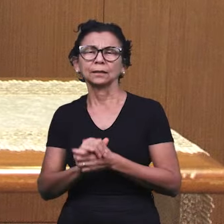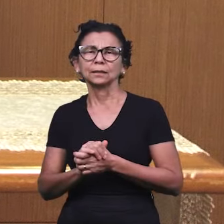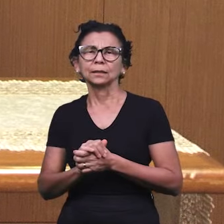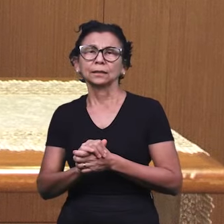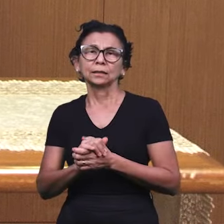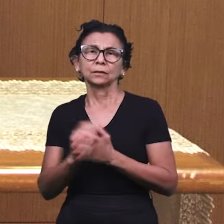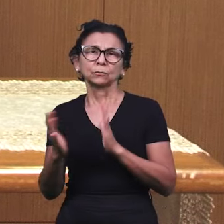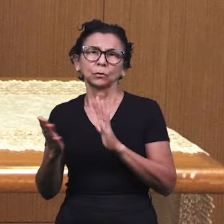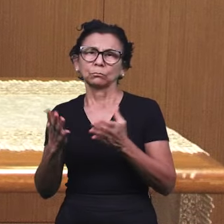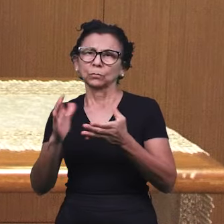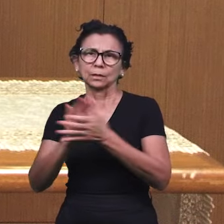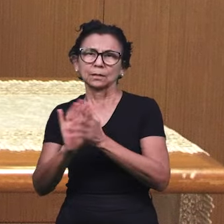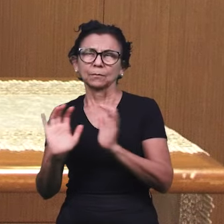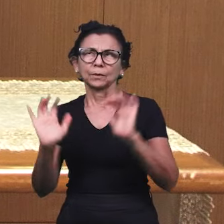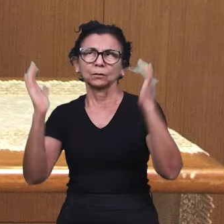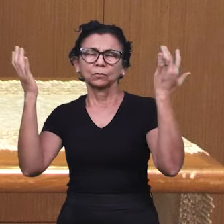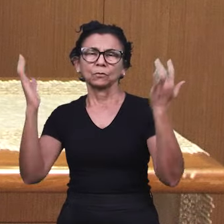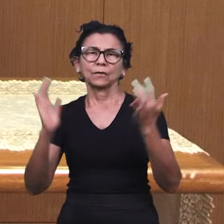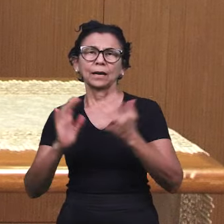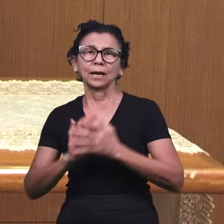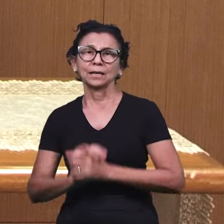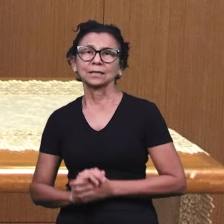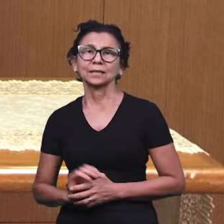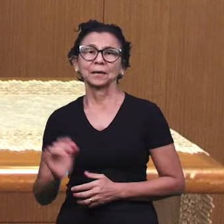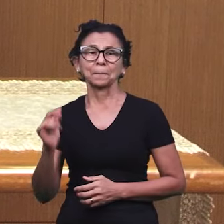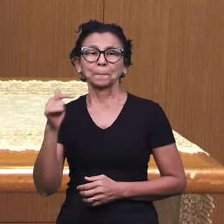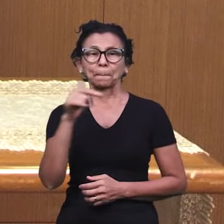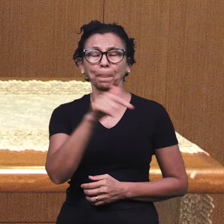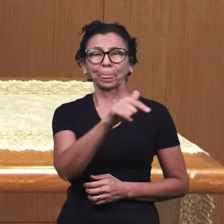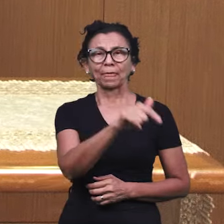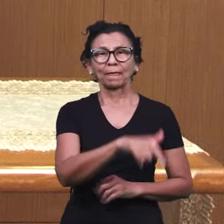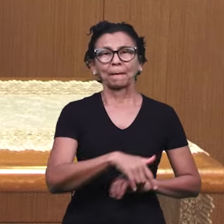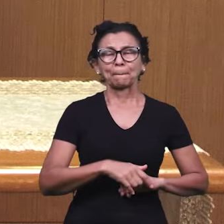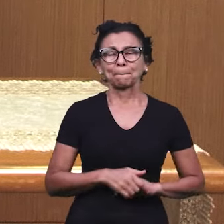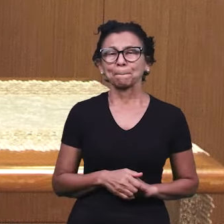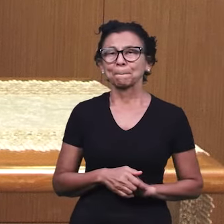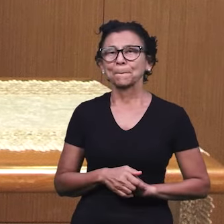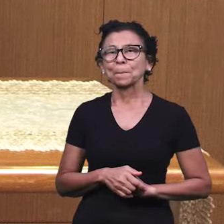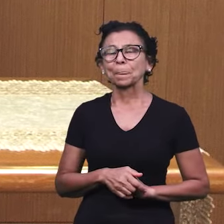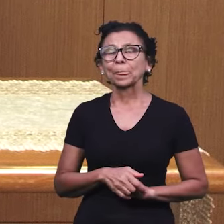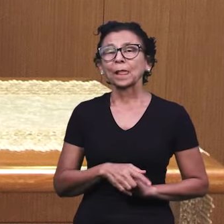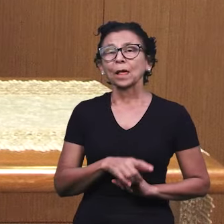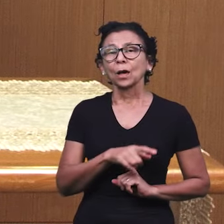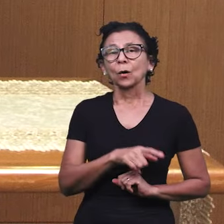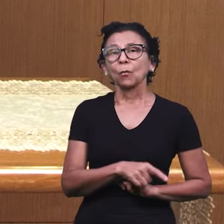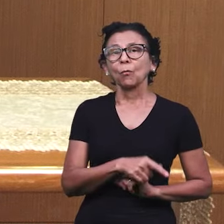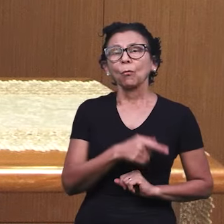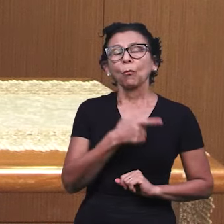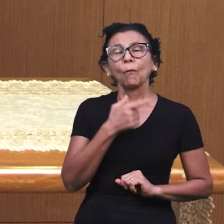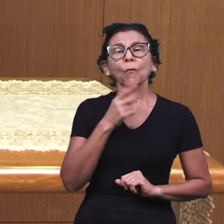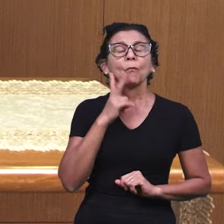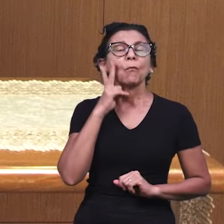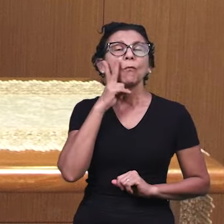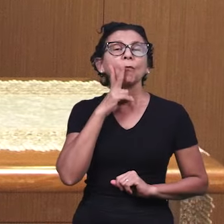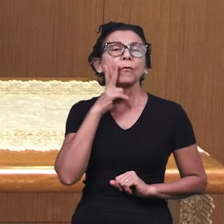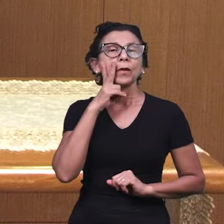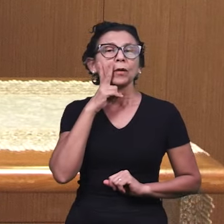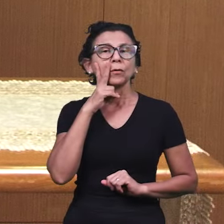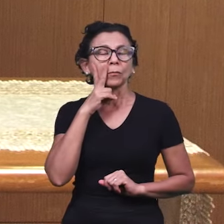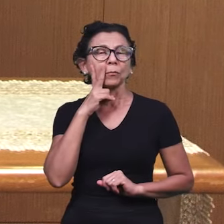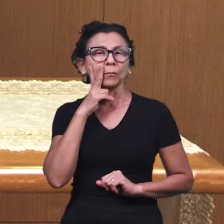noivo e diz assim: tu guardastes até agora o melhor vinho. Então, que